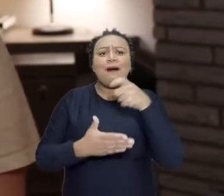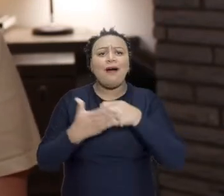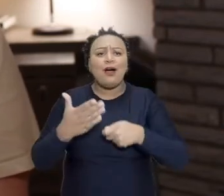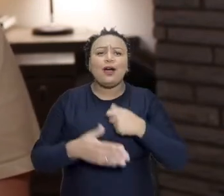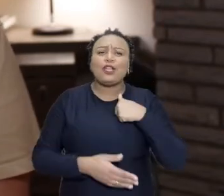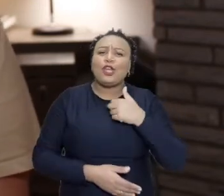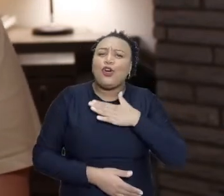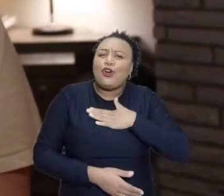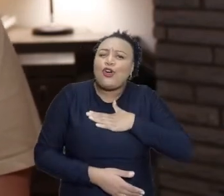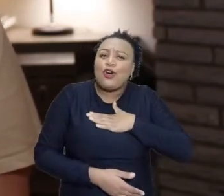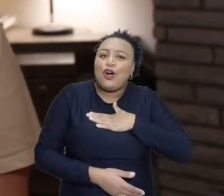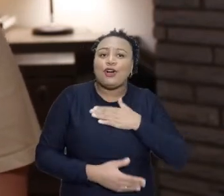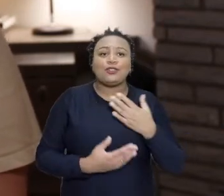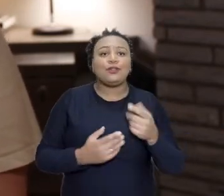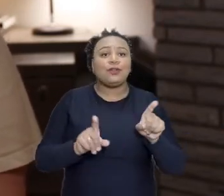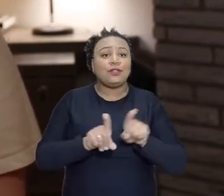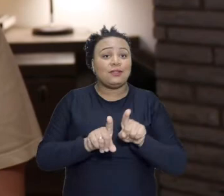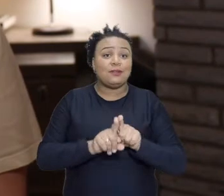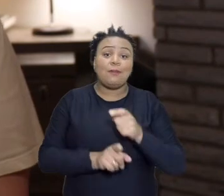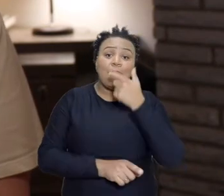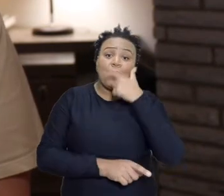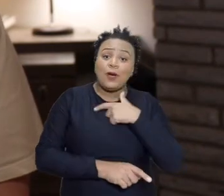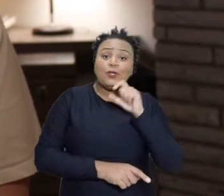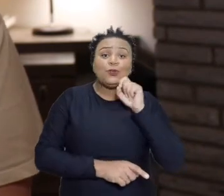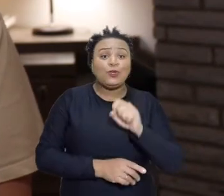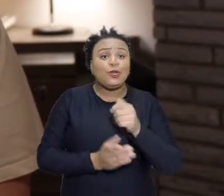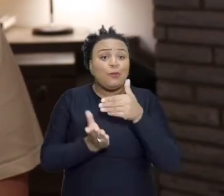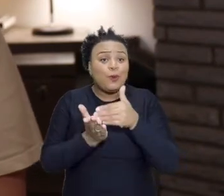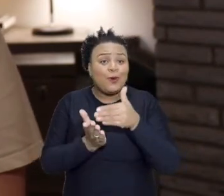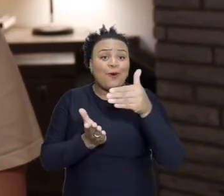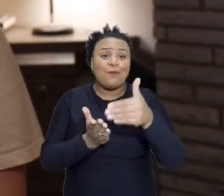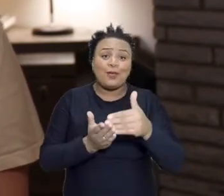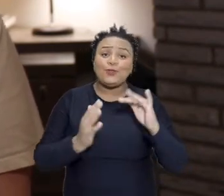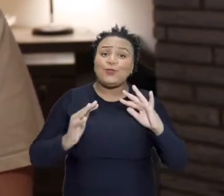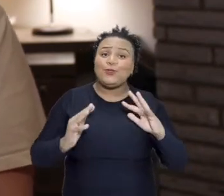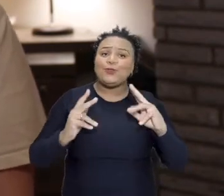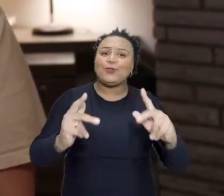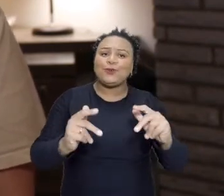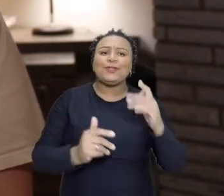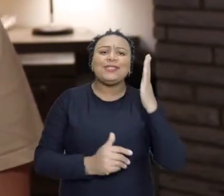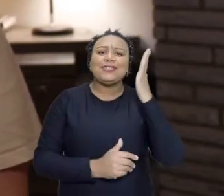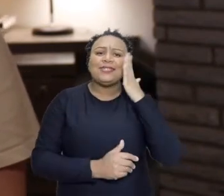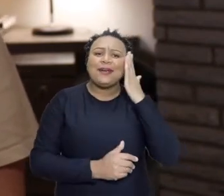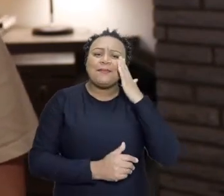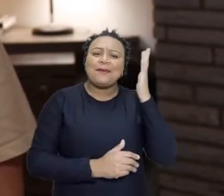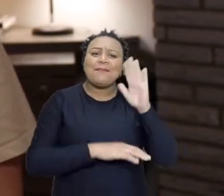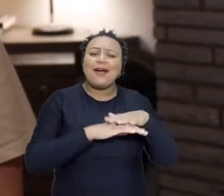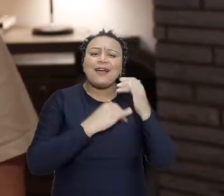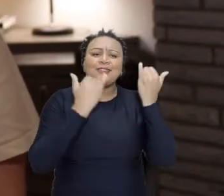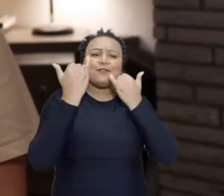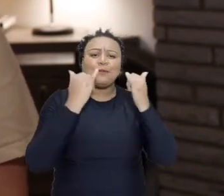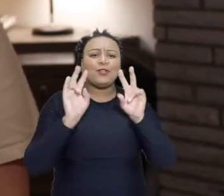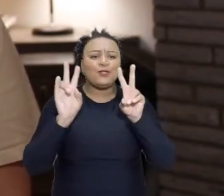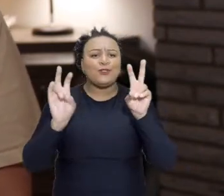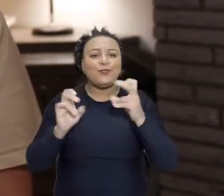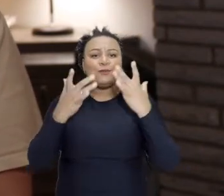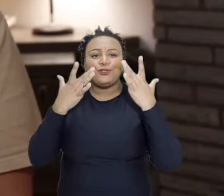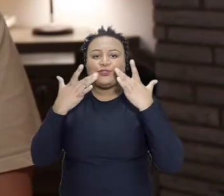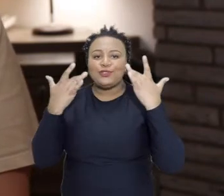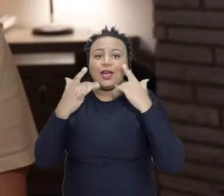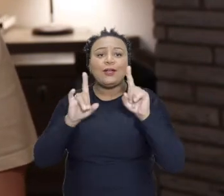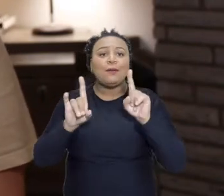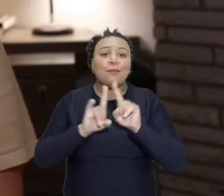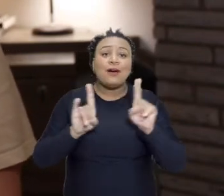e que eu acho que para o início de todo mundo, assim, saber mais não só sobre o teatro, mas como